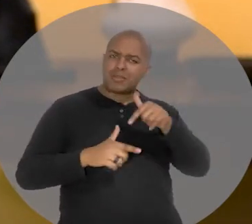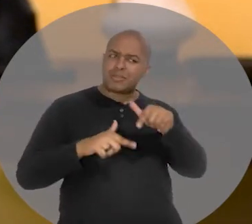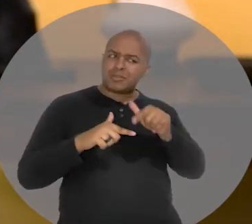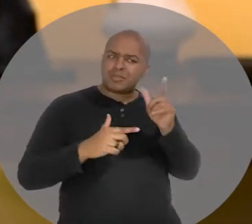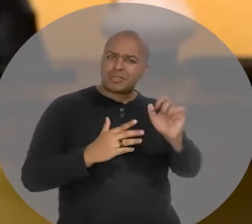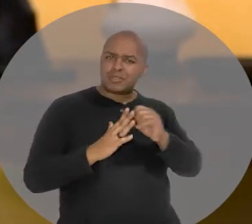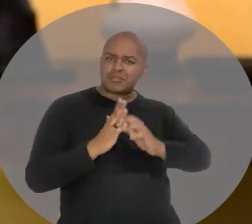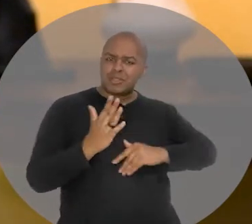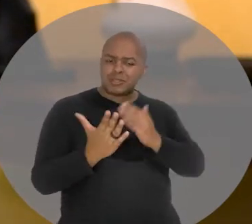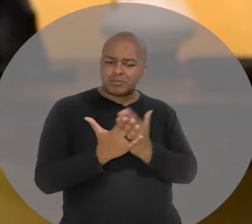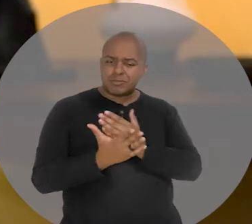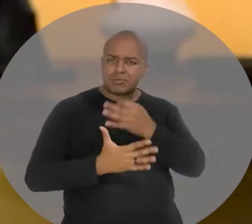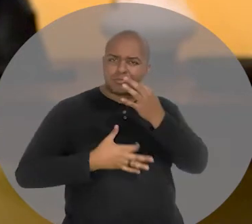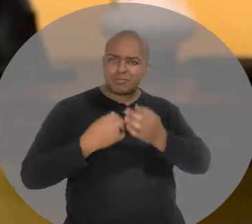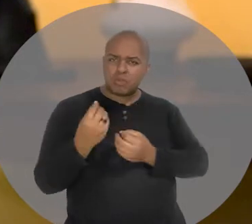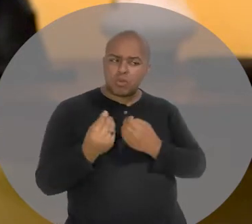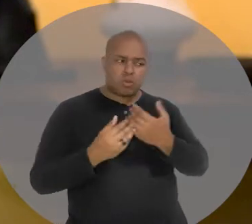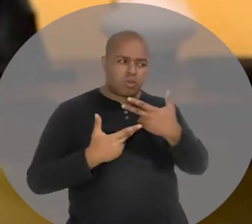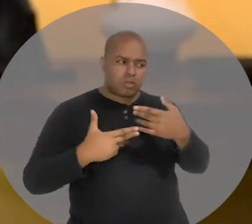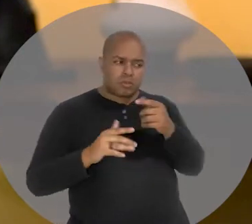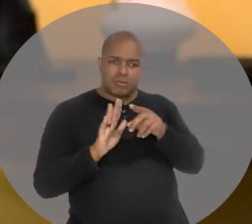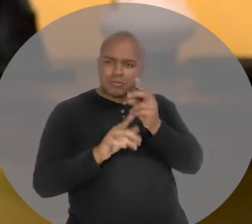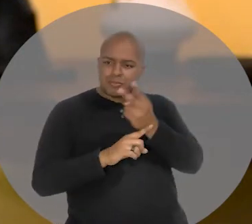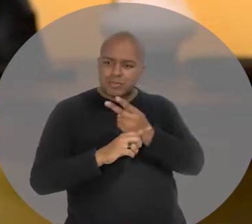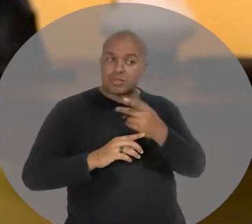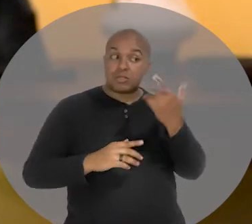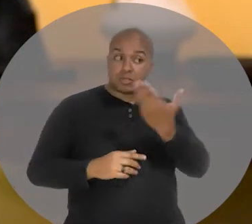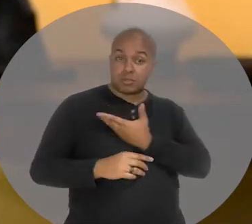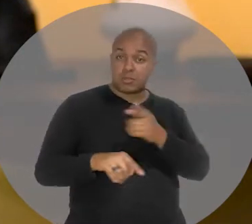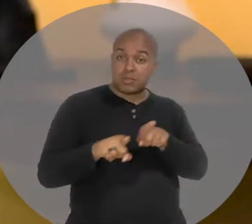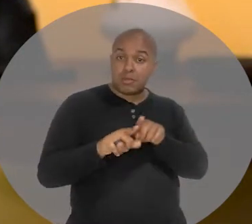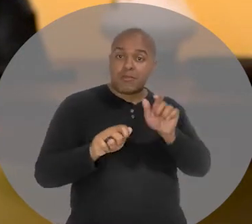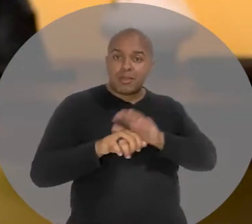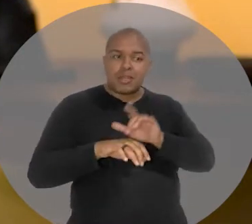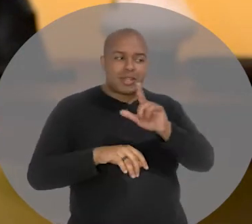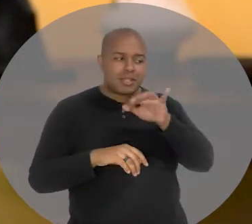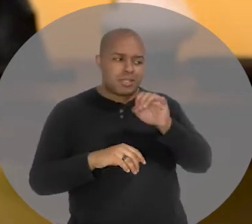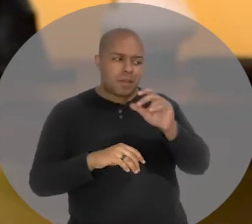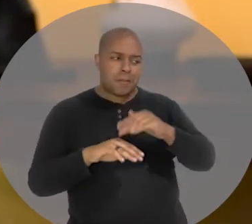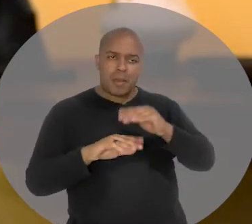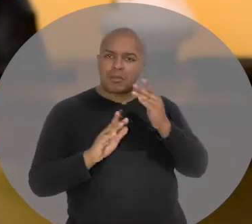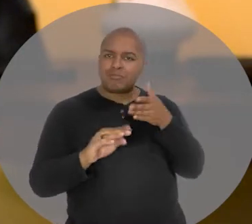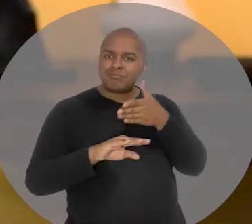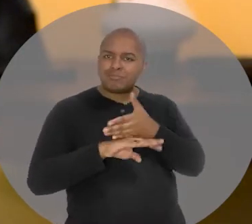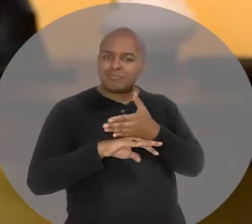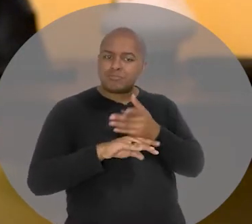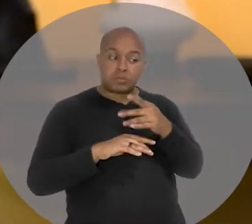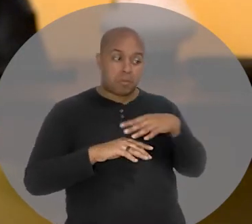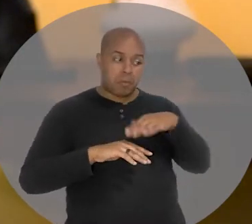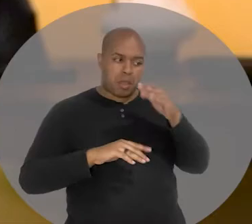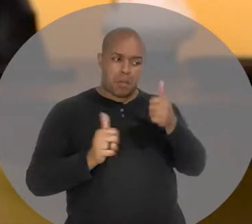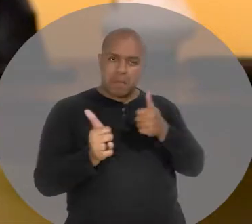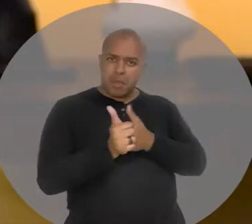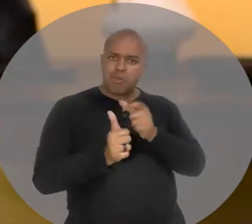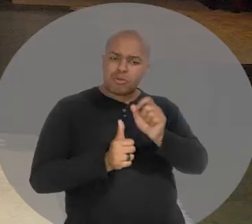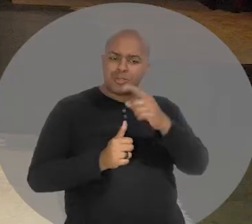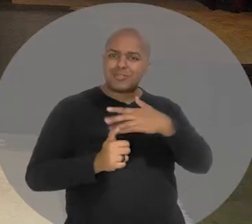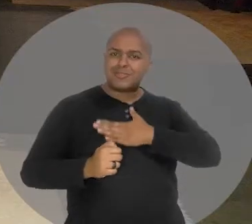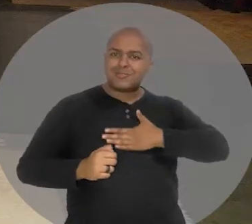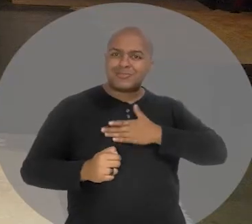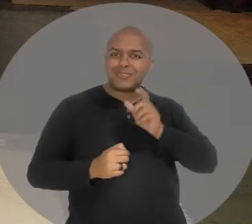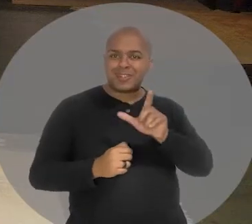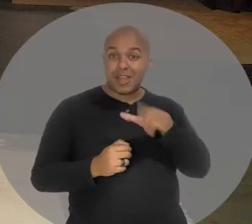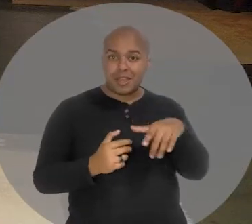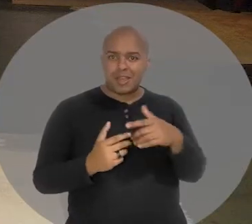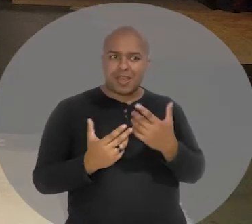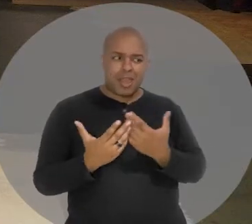documentário, as pesquisas que eu tenho feito e os colegas também, fazem com que a Lígia seja hoje muito mais presente e muito mais próximo daquilo que a gente gostaria que ela fosse. E é muito